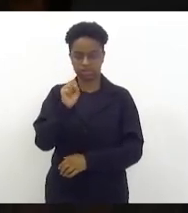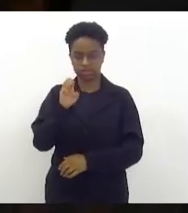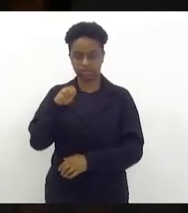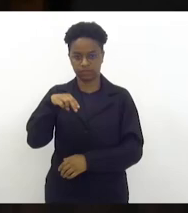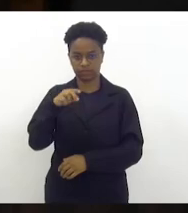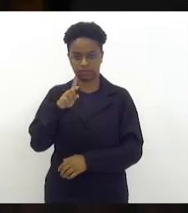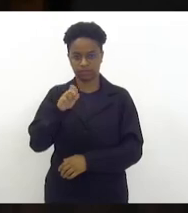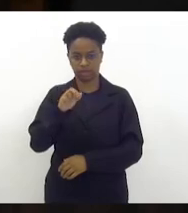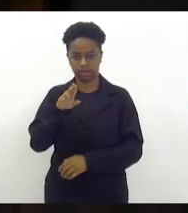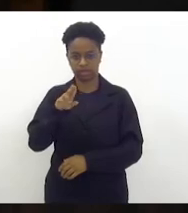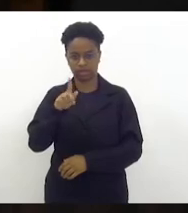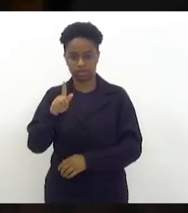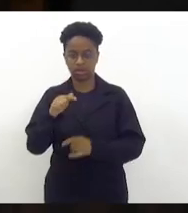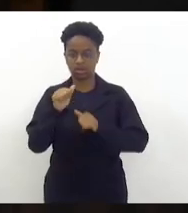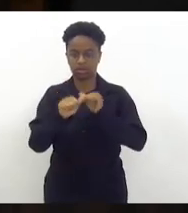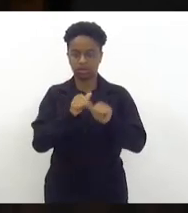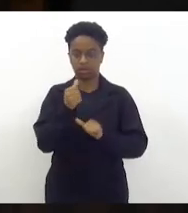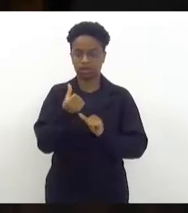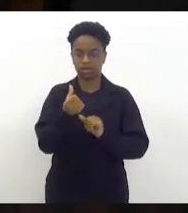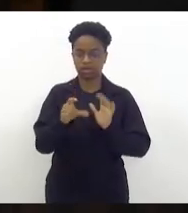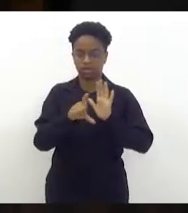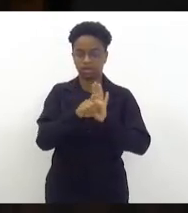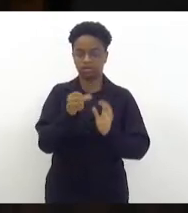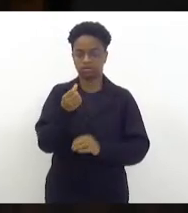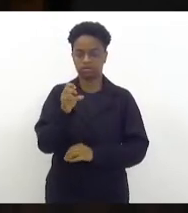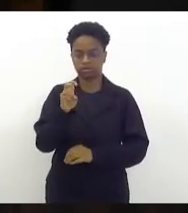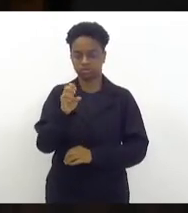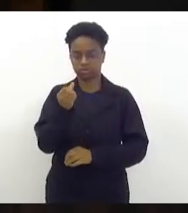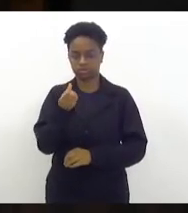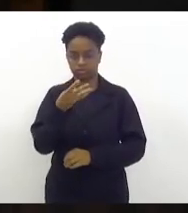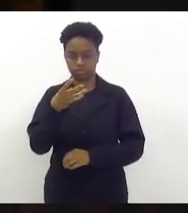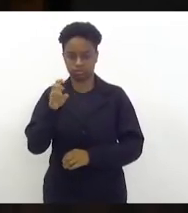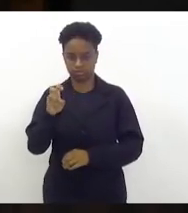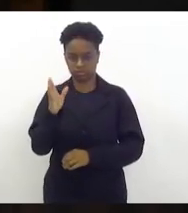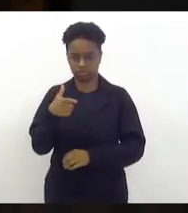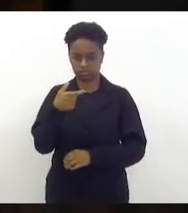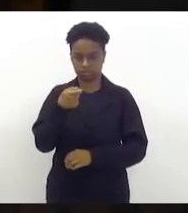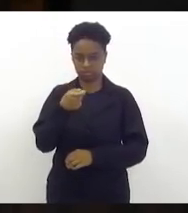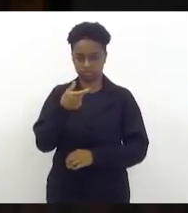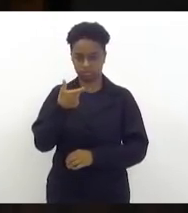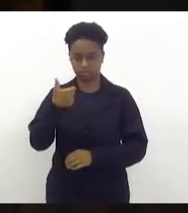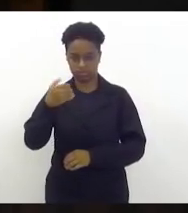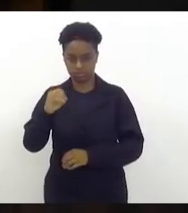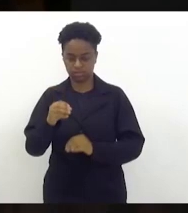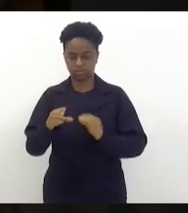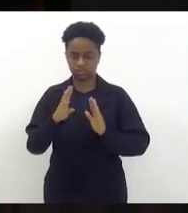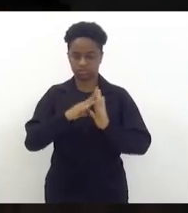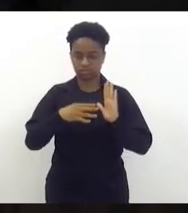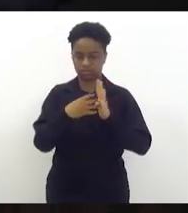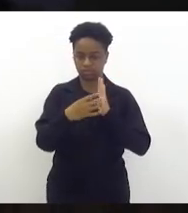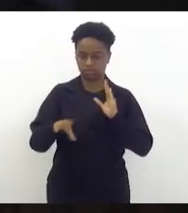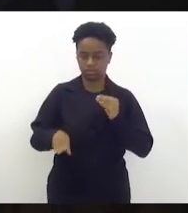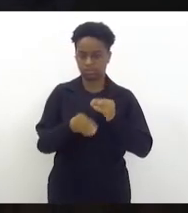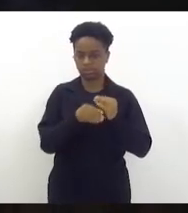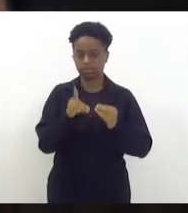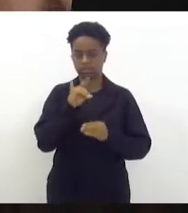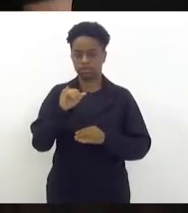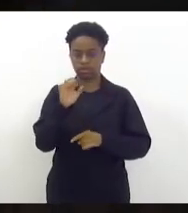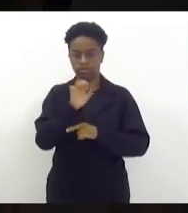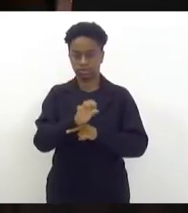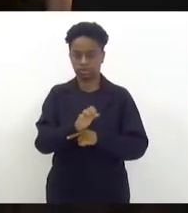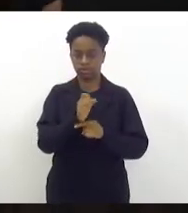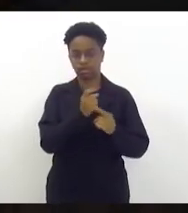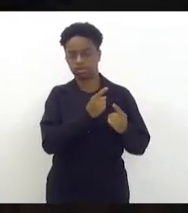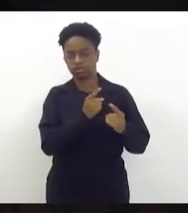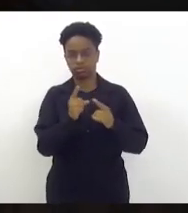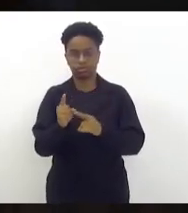número 5.645, de 6 de janeiro de 2010, para incluir no calendário oficial do Estado do Rio de Janeiro o Dia Estadual de Combate